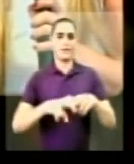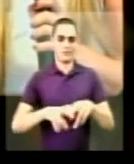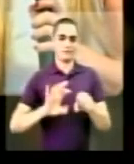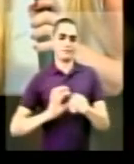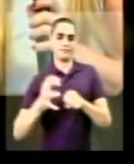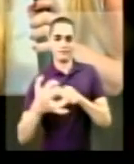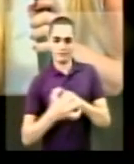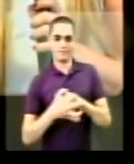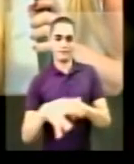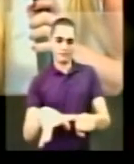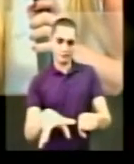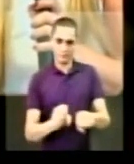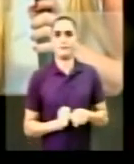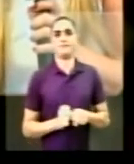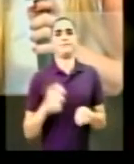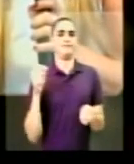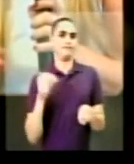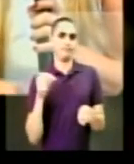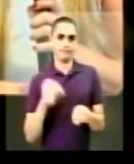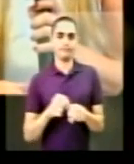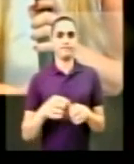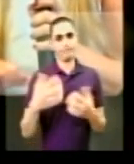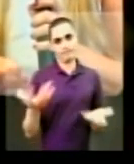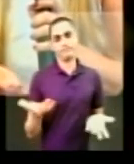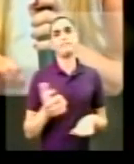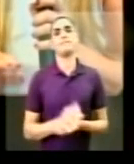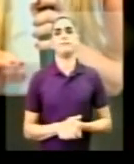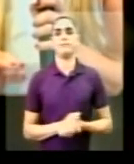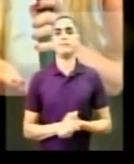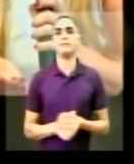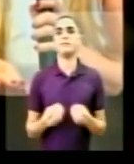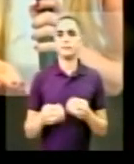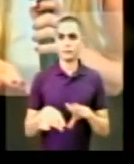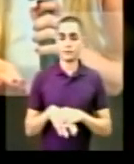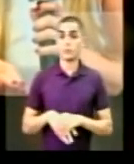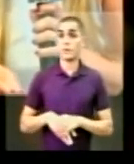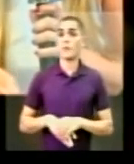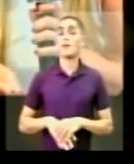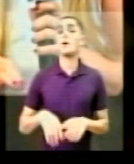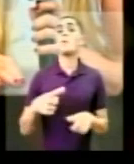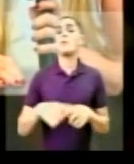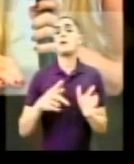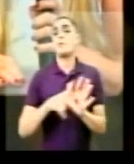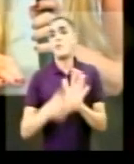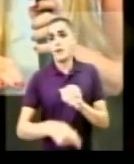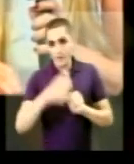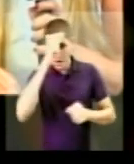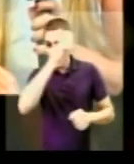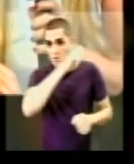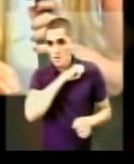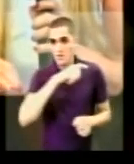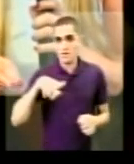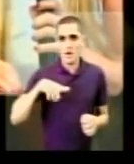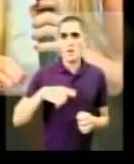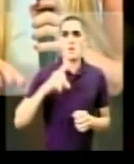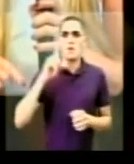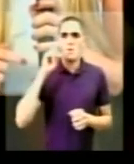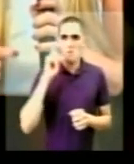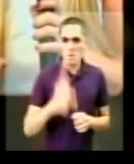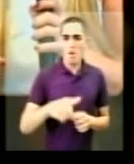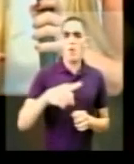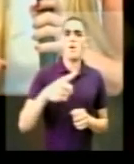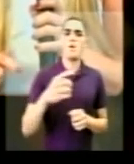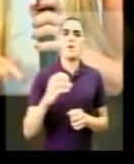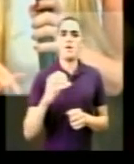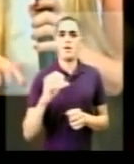Preto tem 1.008 óbitos de Covid, é porque todos eles foram muito bem investigados, muito bem analisados, e ainda